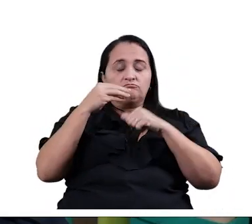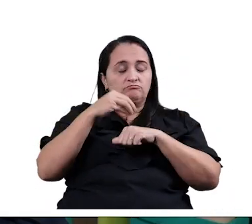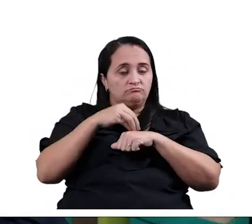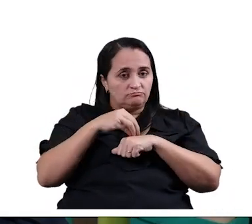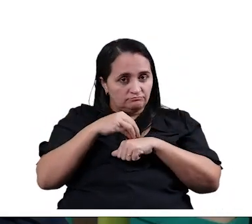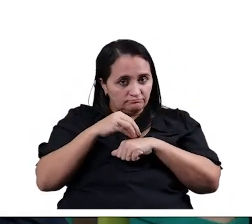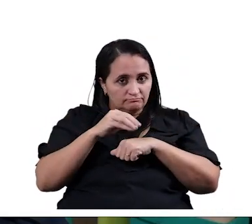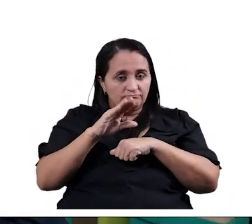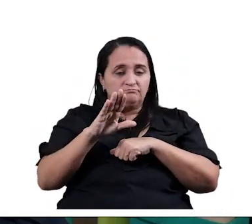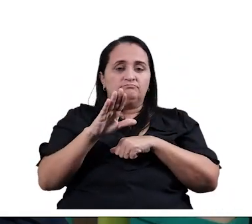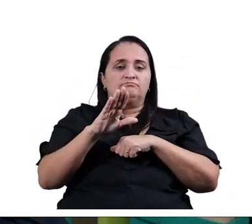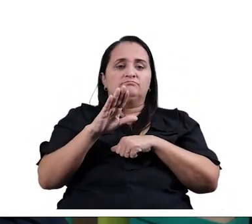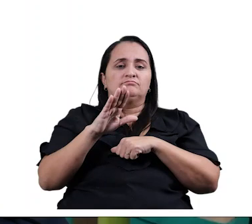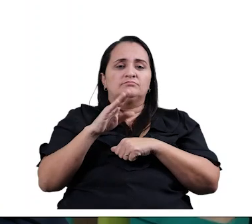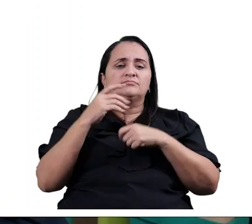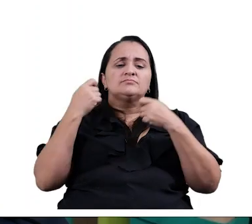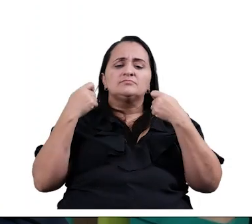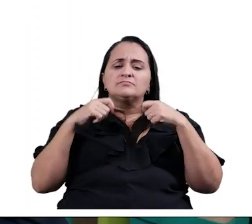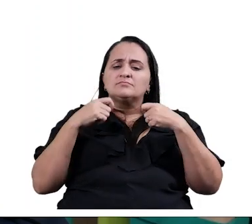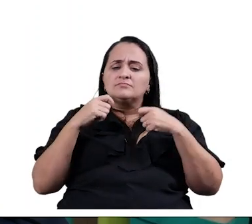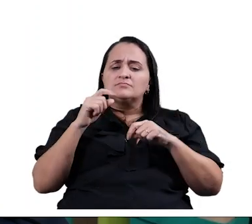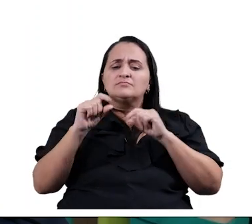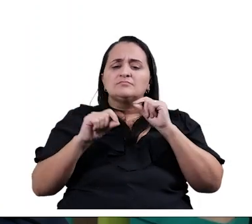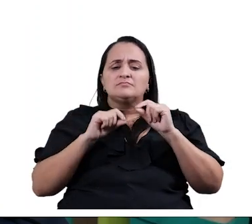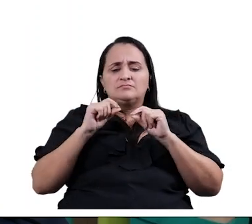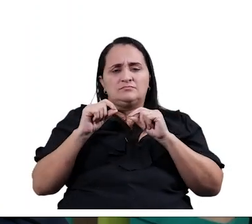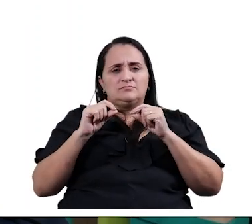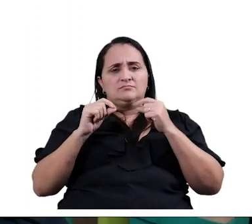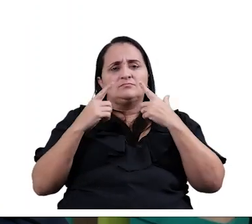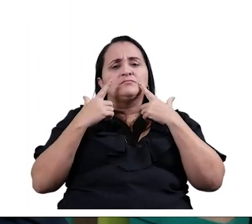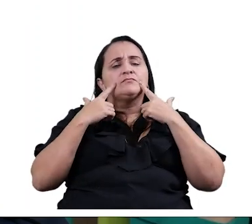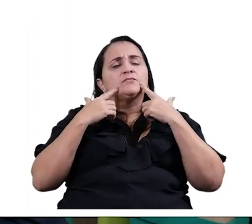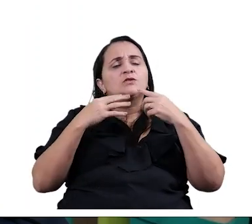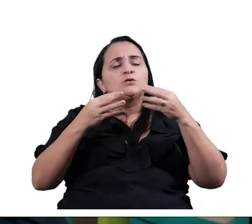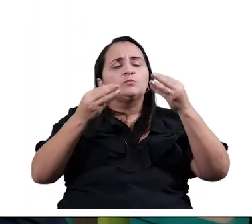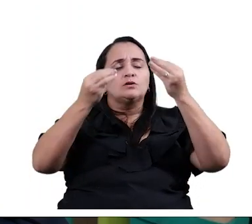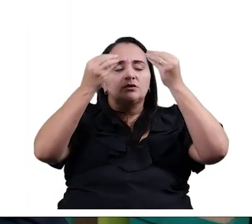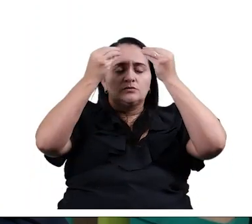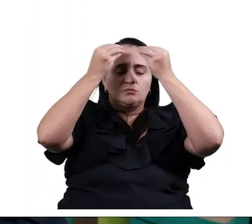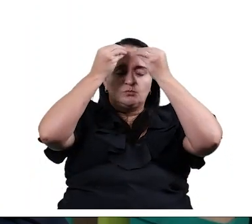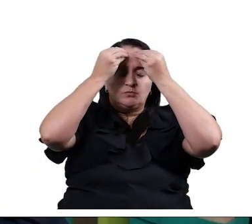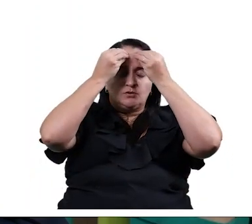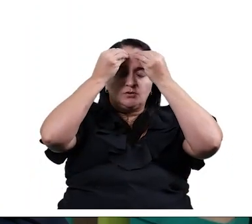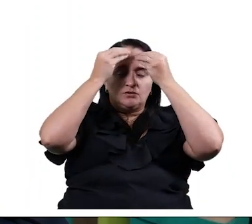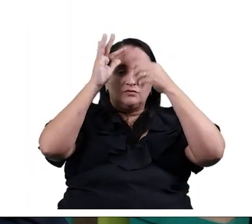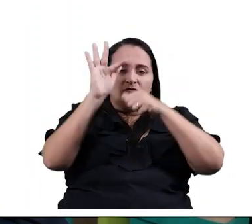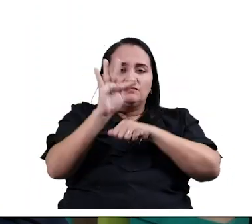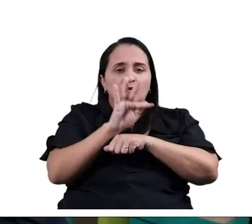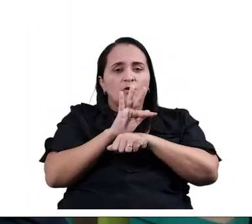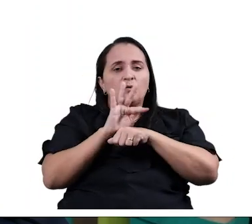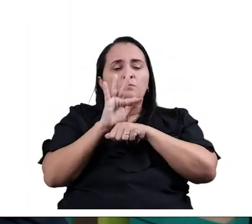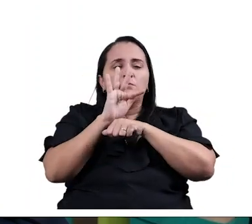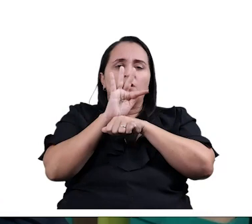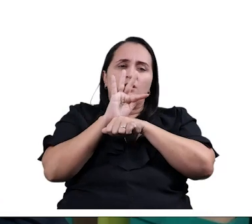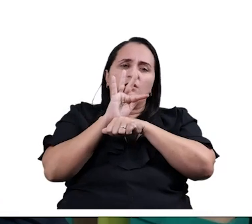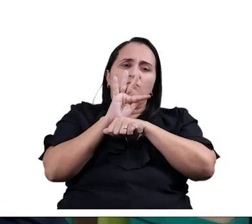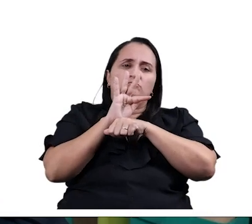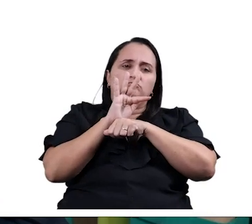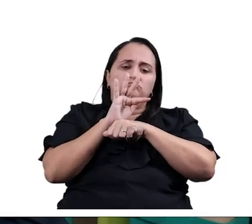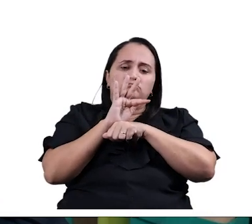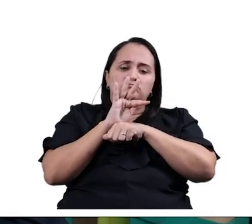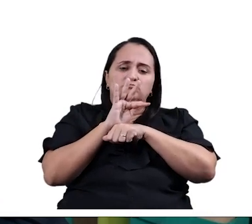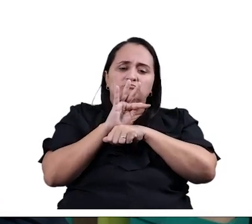texto, nós precisamos ter uma linguagem formal, uma linguagem culta,